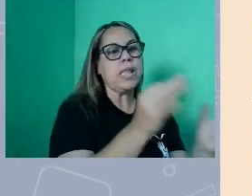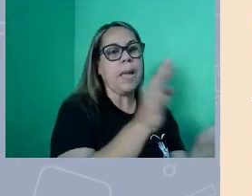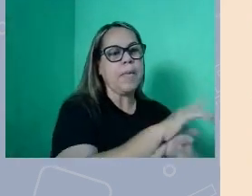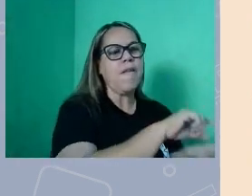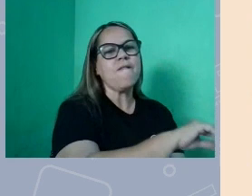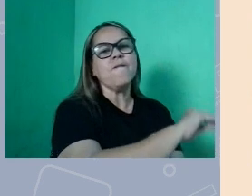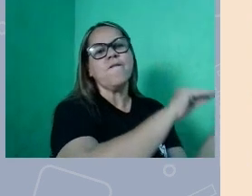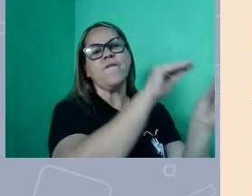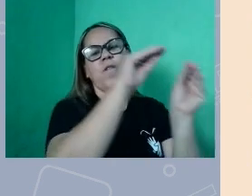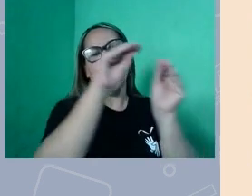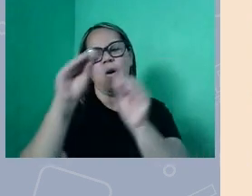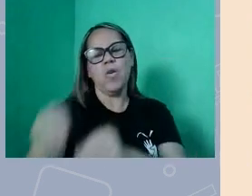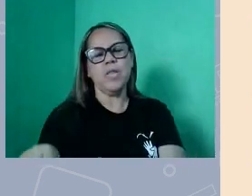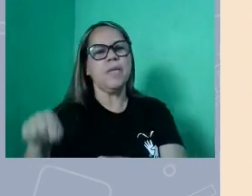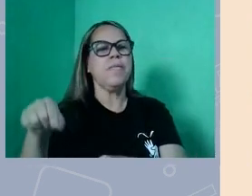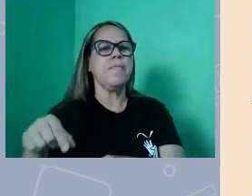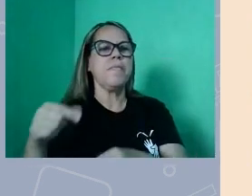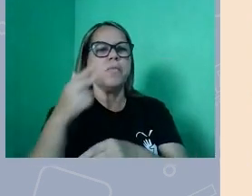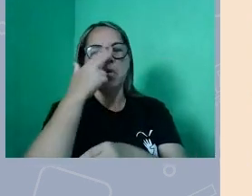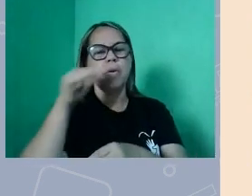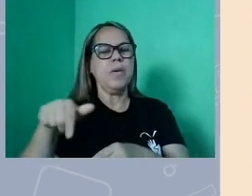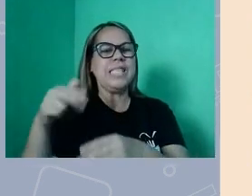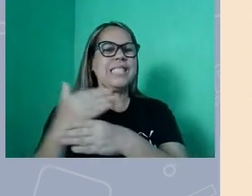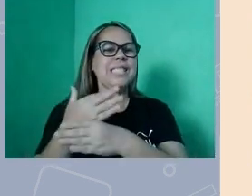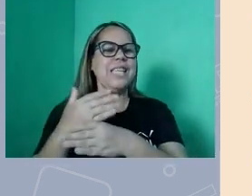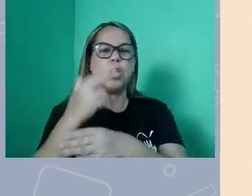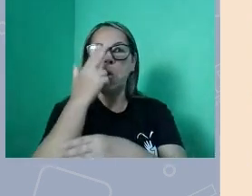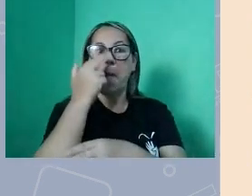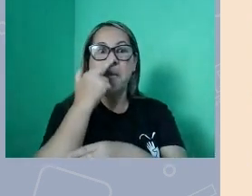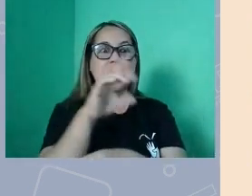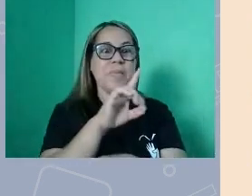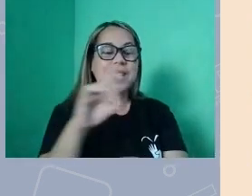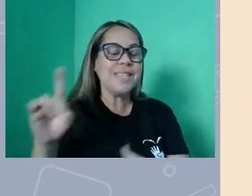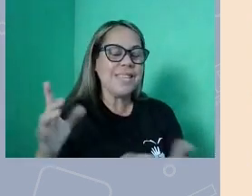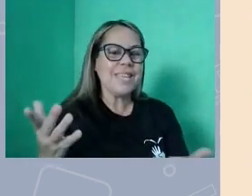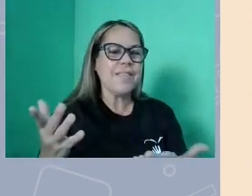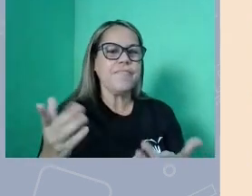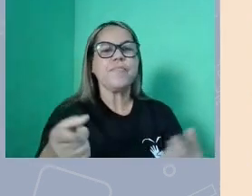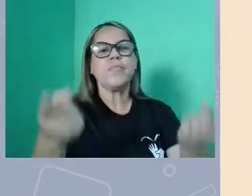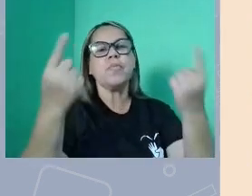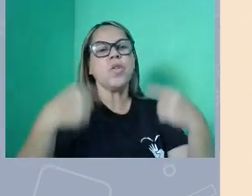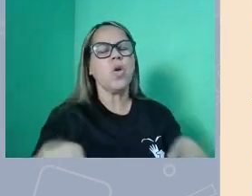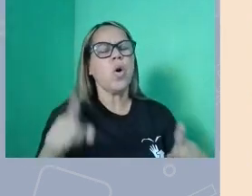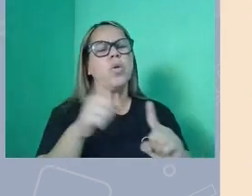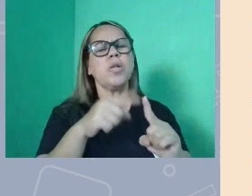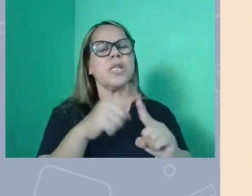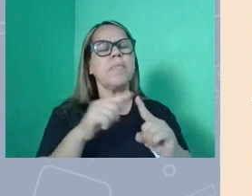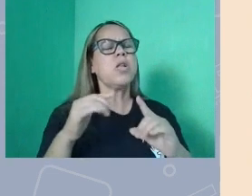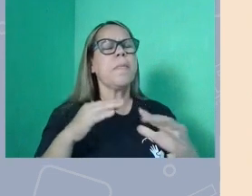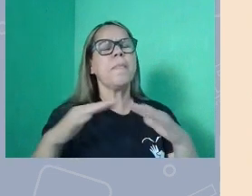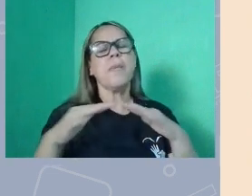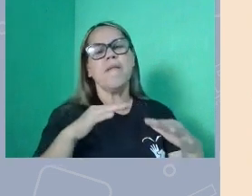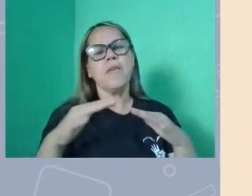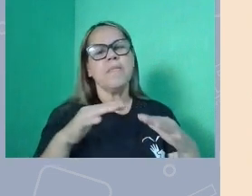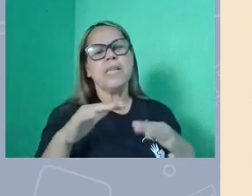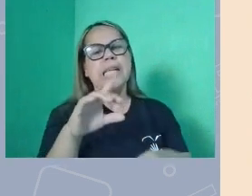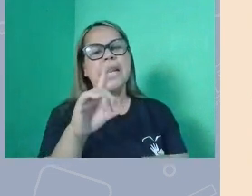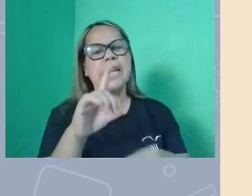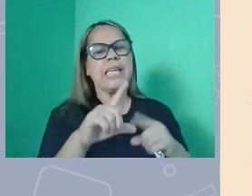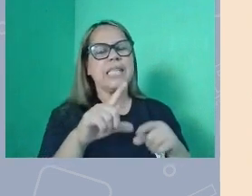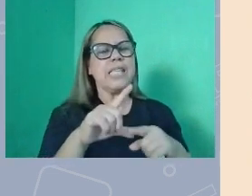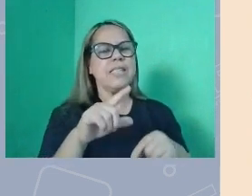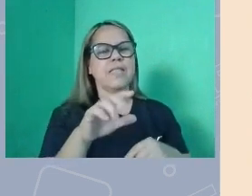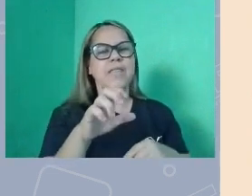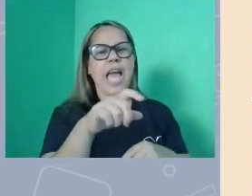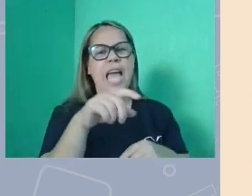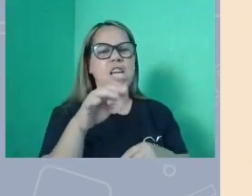celular naquele mesmo dia aí um outro tipo de movimento migratório né que aí na letra D diz externa